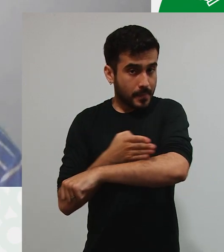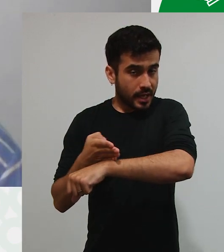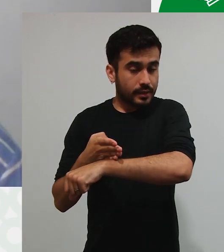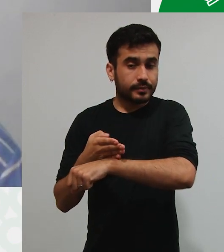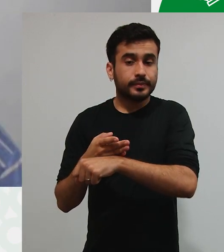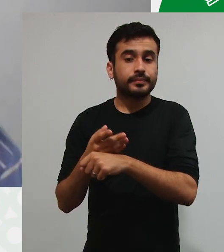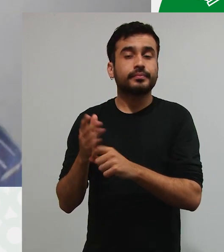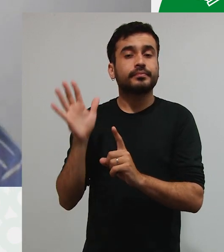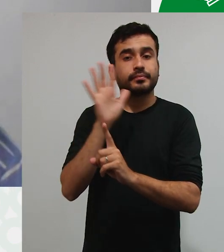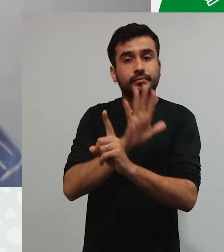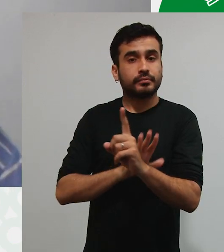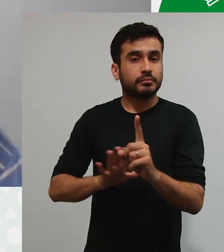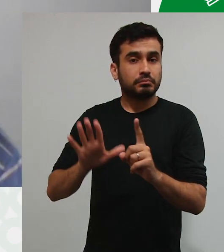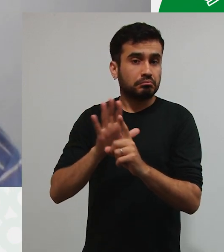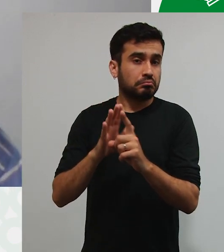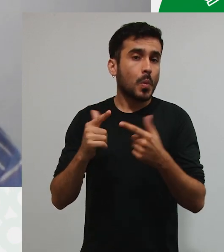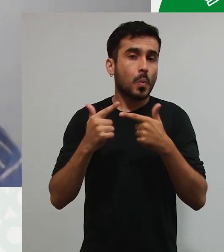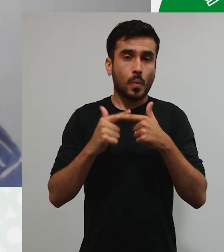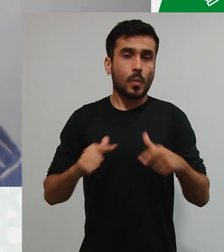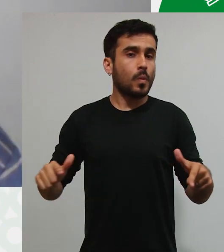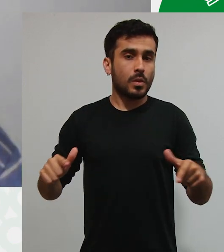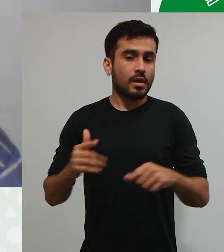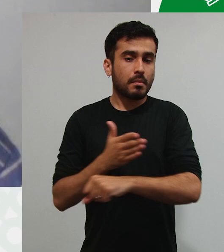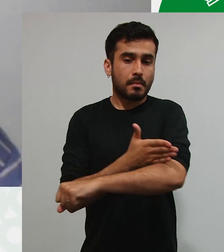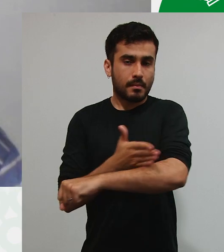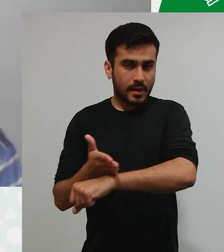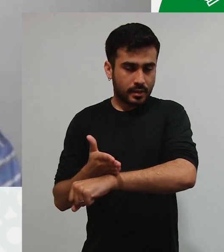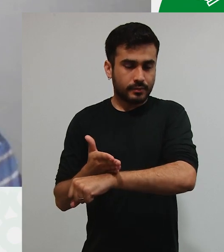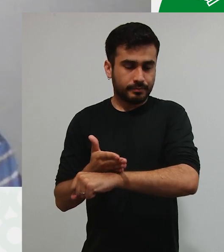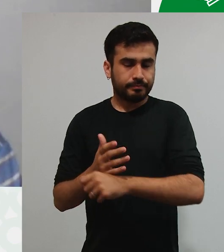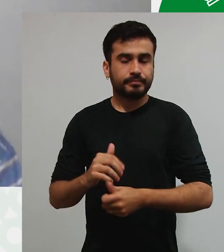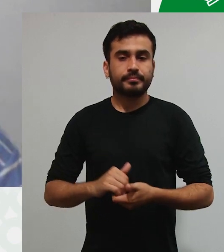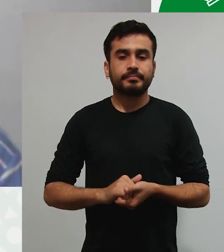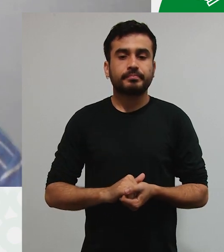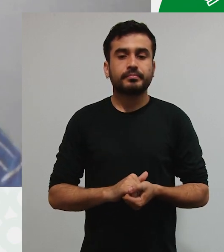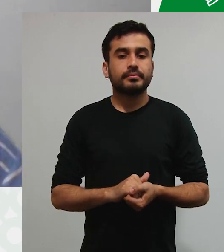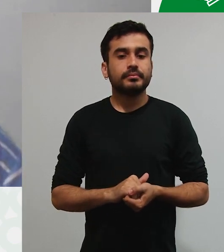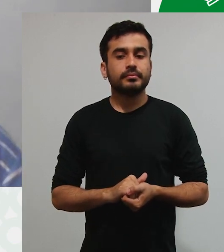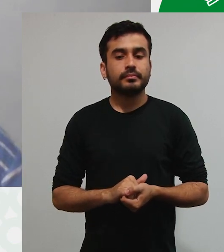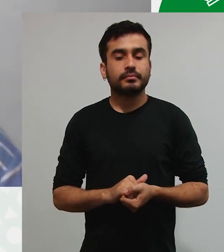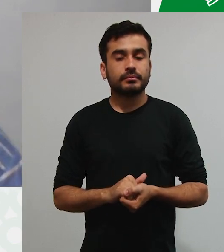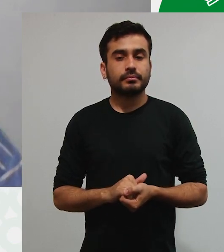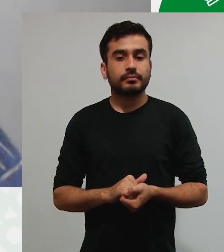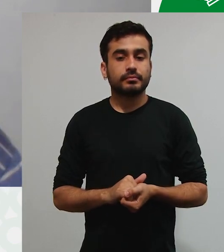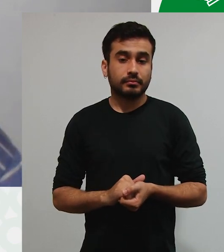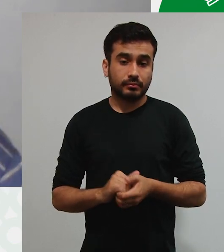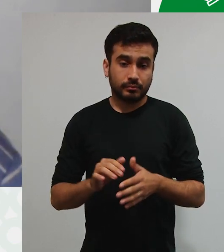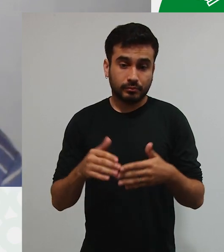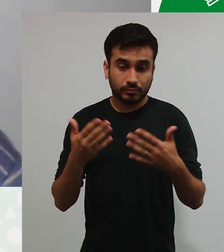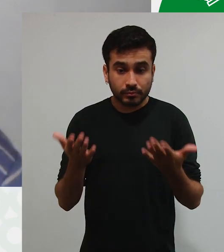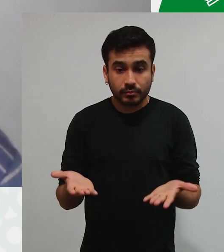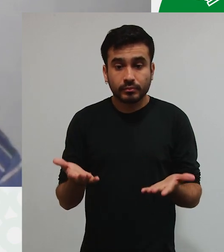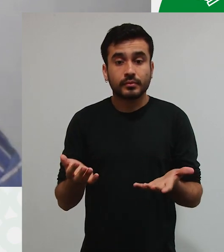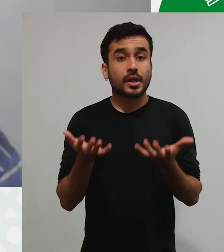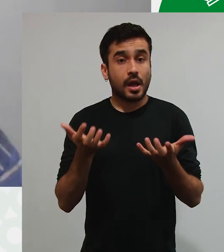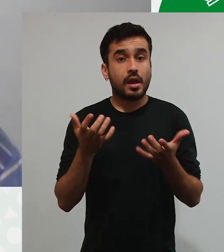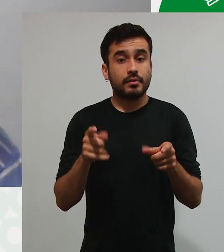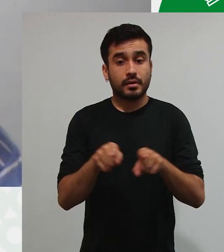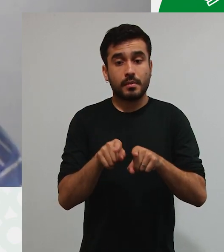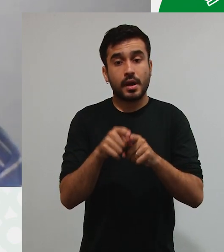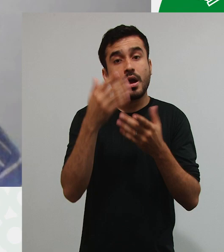polo azul com listras brancas e o meu fundo é um fundo branco, é uma parede branca,